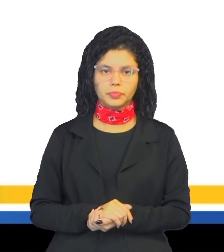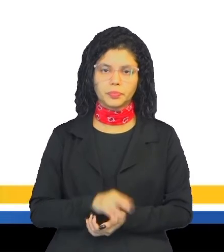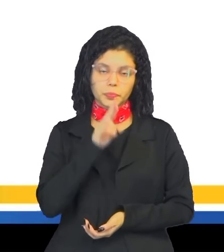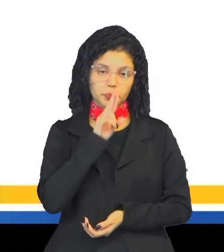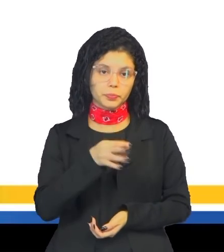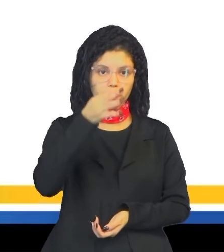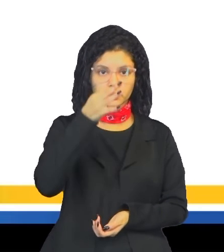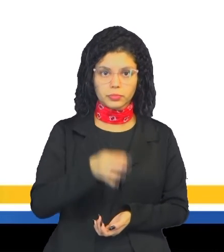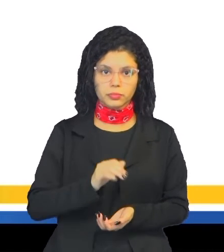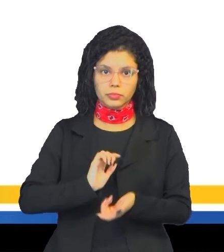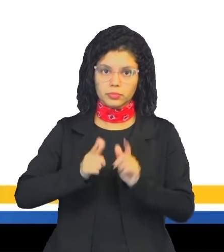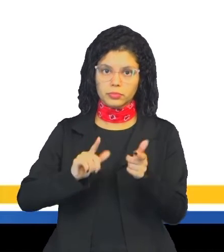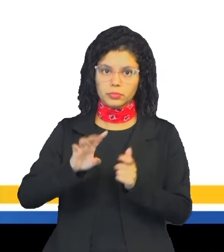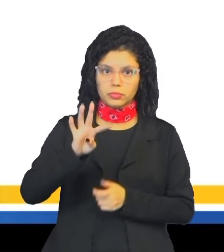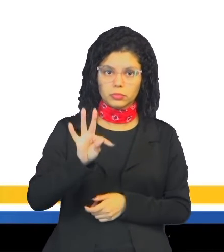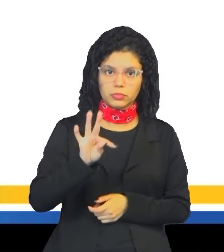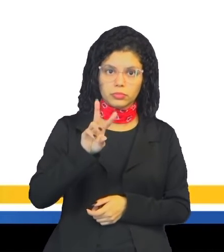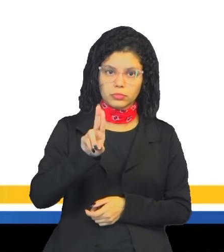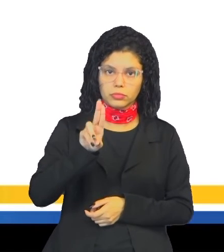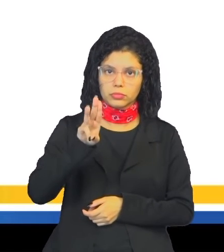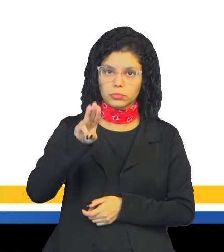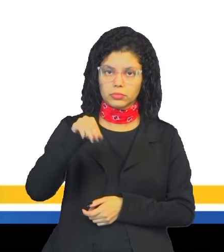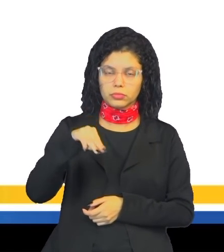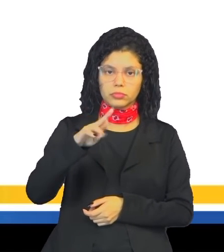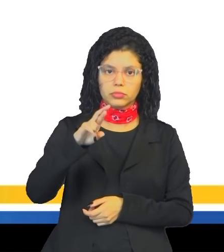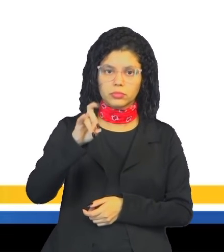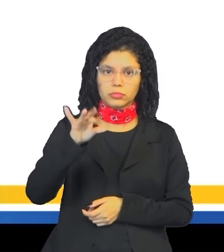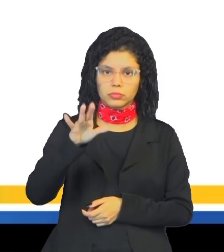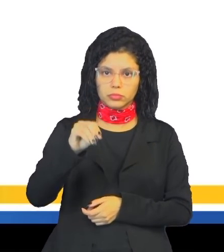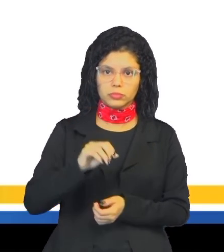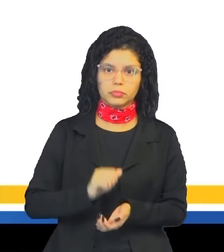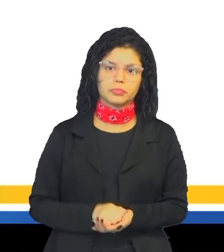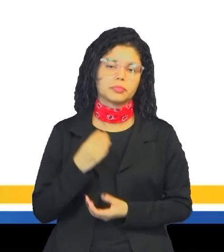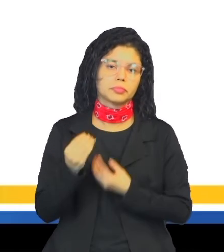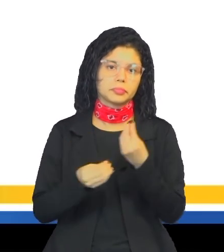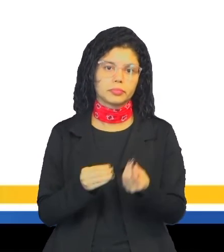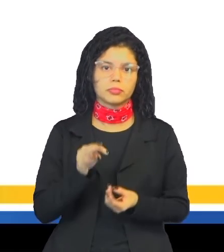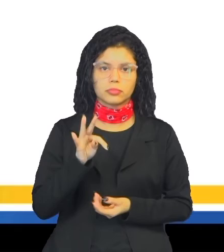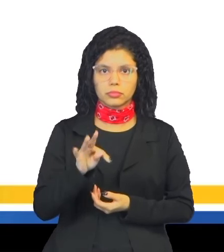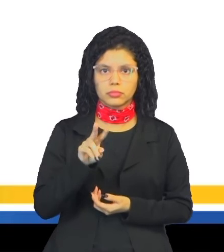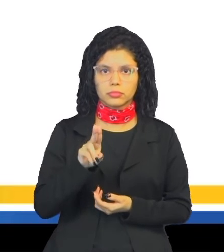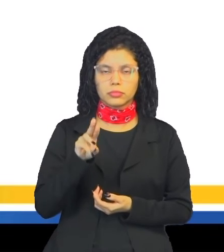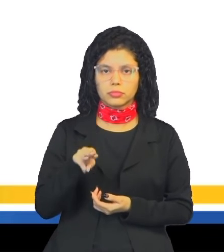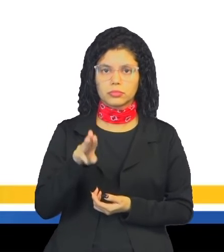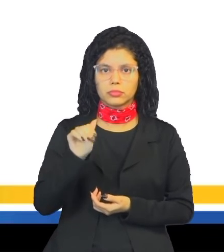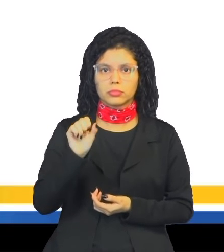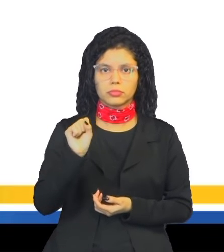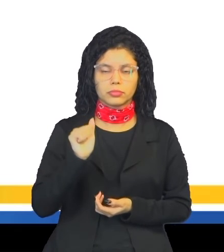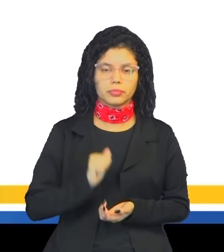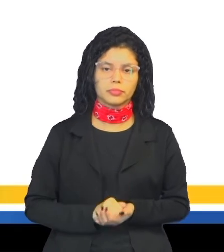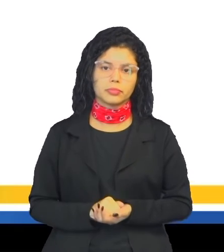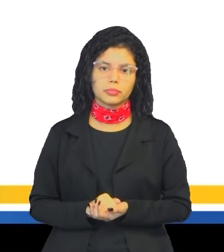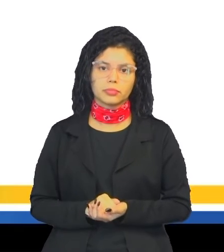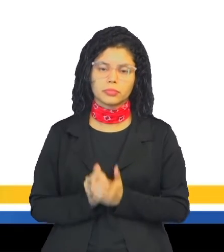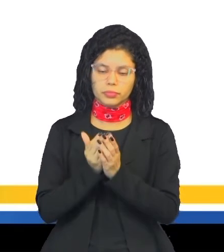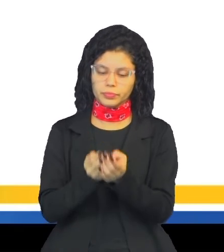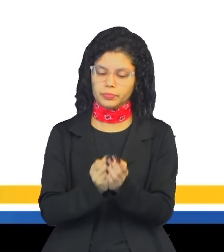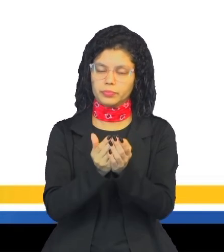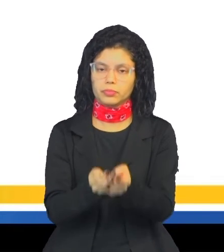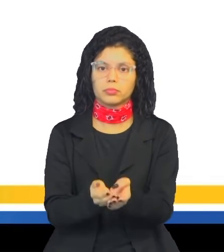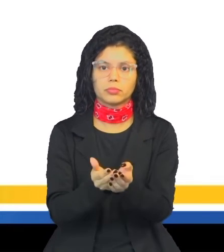A resposta certa é tumbeiro, né? Eles eram conhecidos, né, como tumbas ambulantes, né? Os